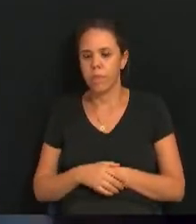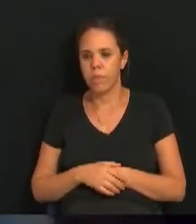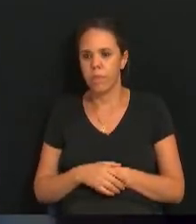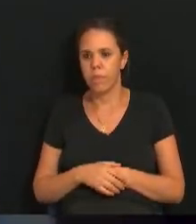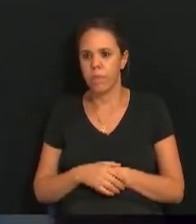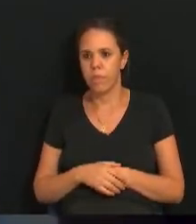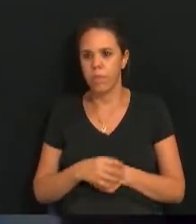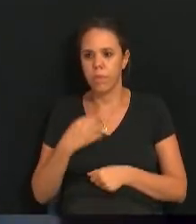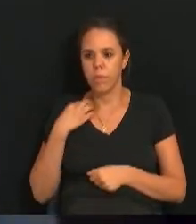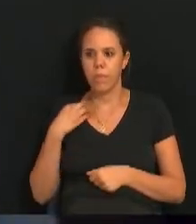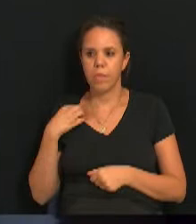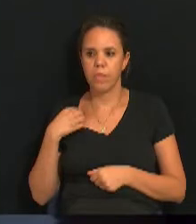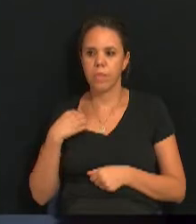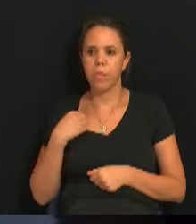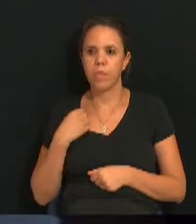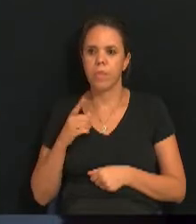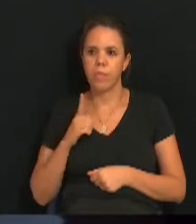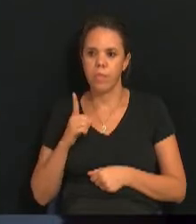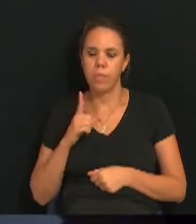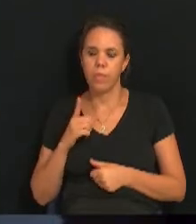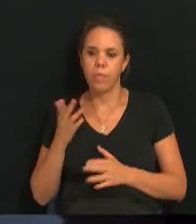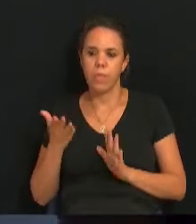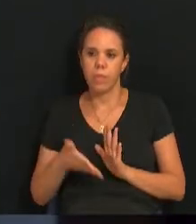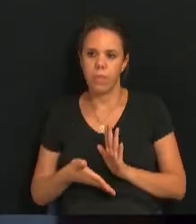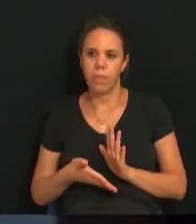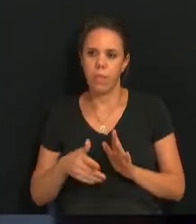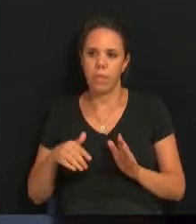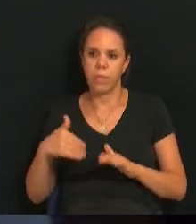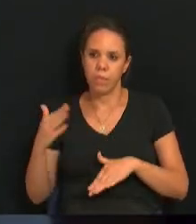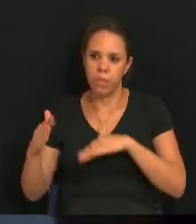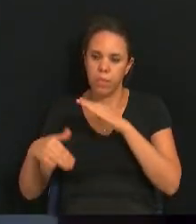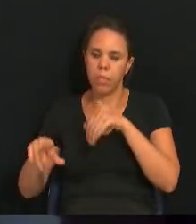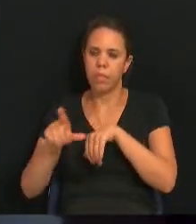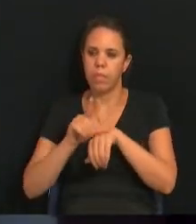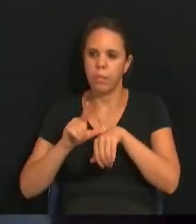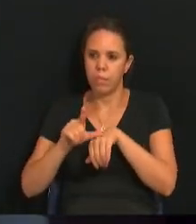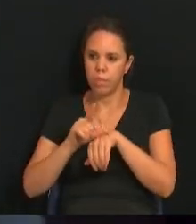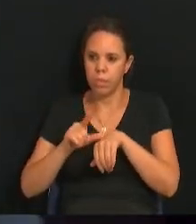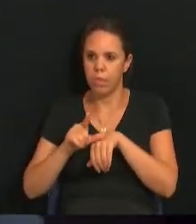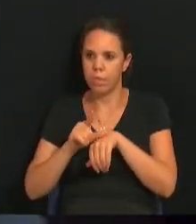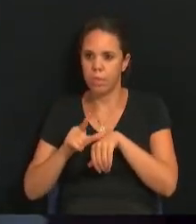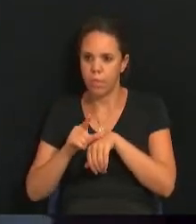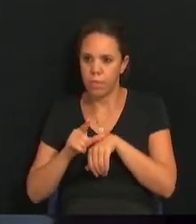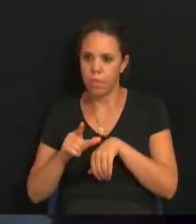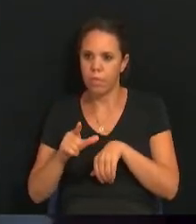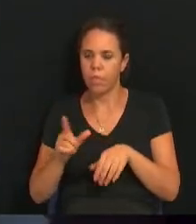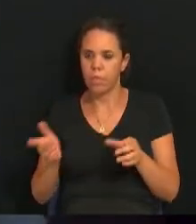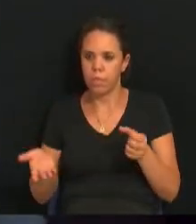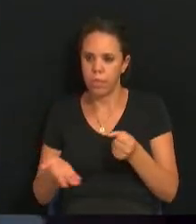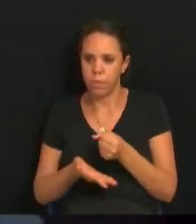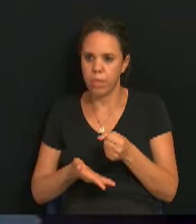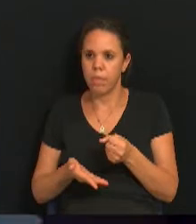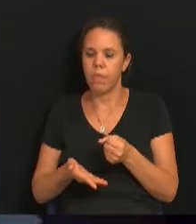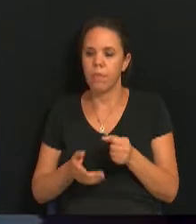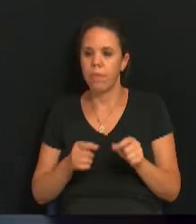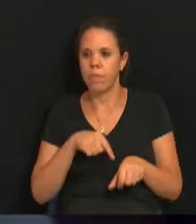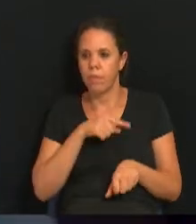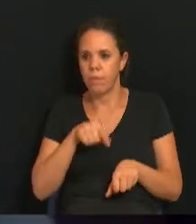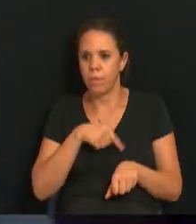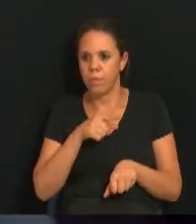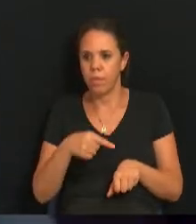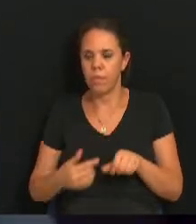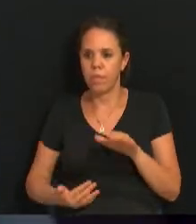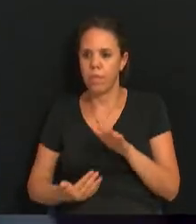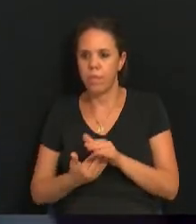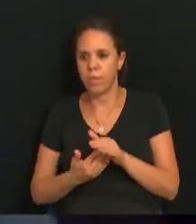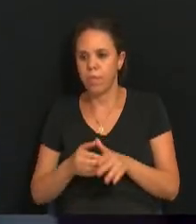esse caminho de garantir aspectos avançados na legislação, embora ainda tímidos, como essa configuração da jornada da lei do piso, e